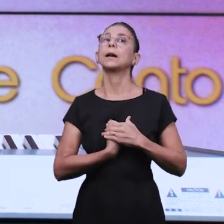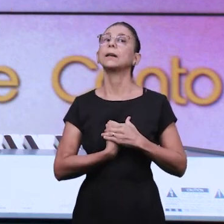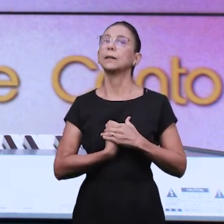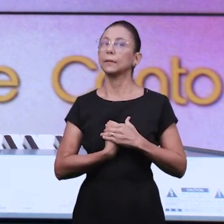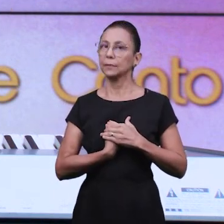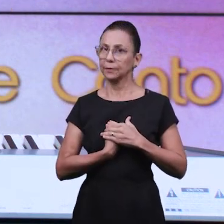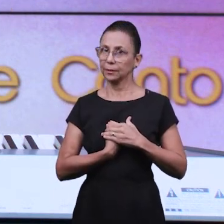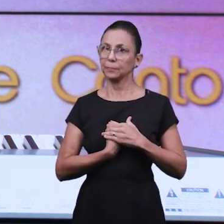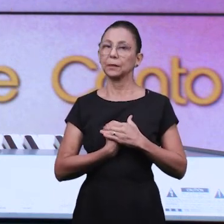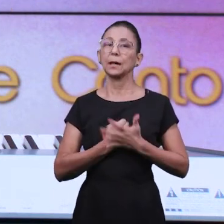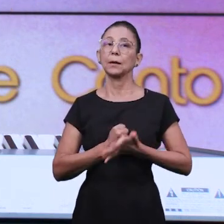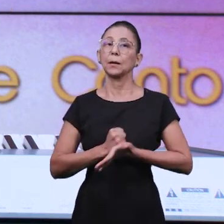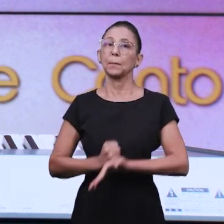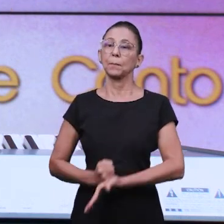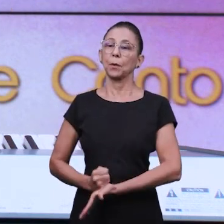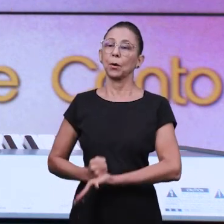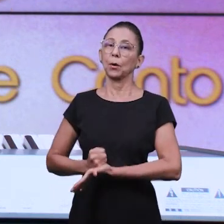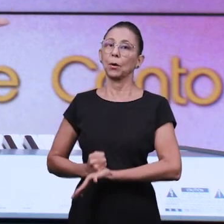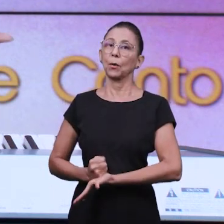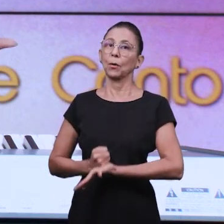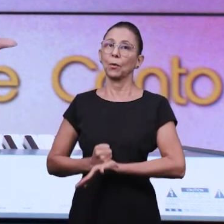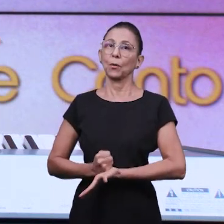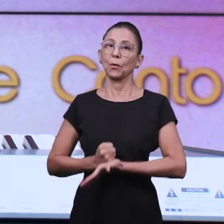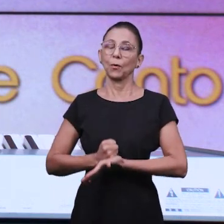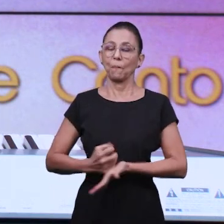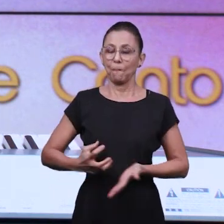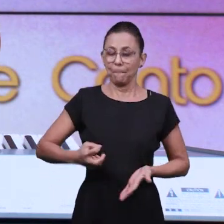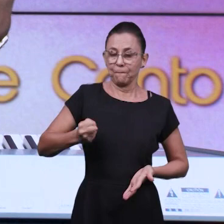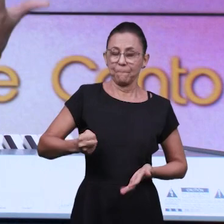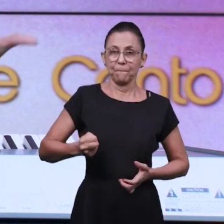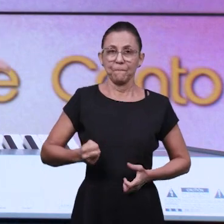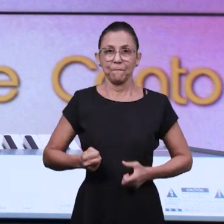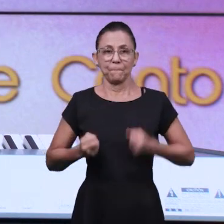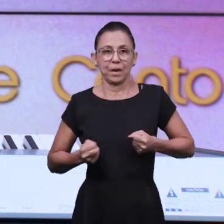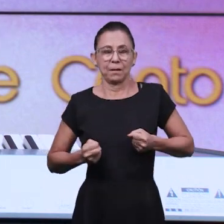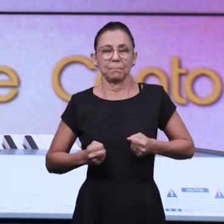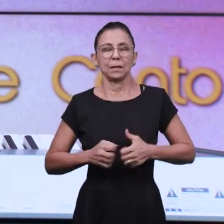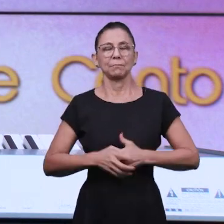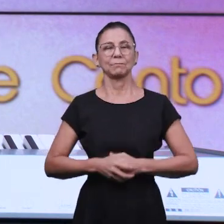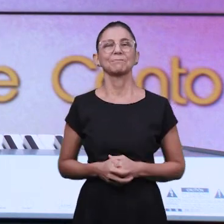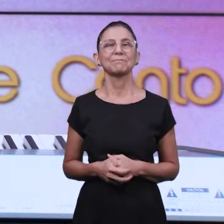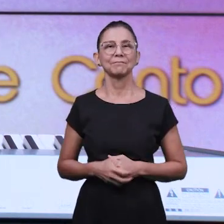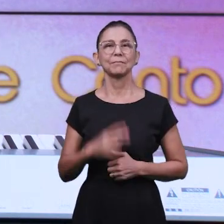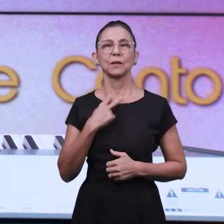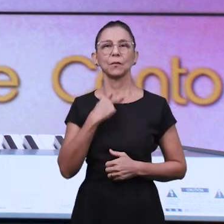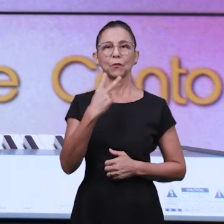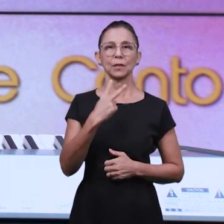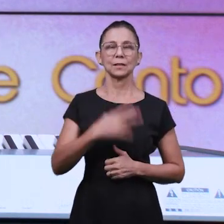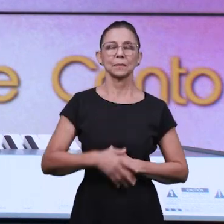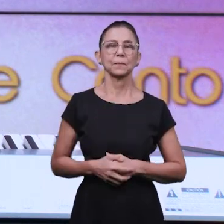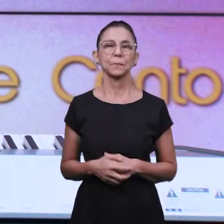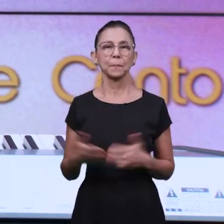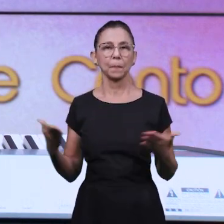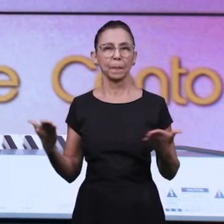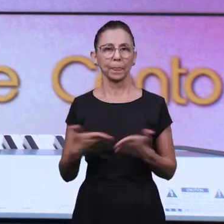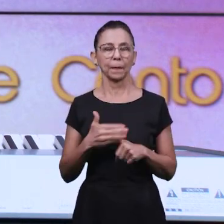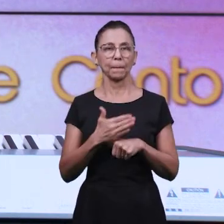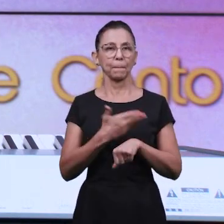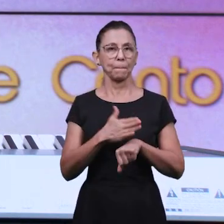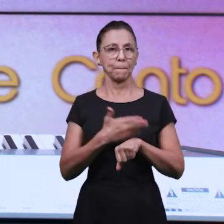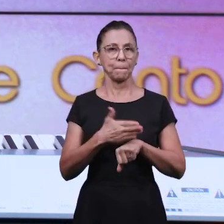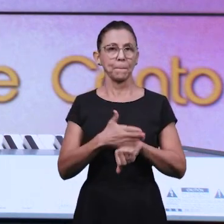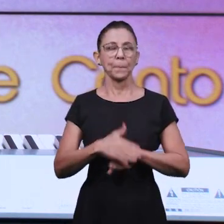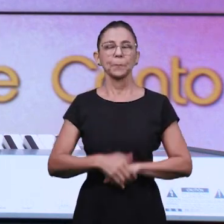que serve como apoio, sustentação, suporte para a nossa emissão vocal. Agora nós vamos fazer